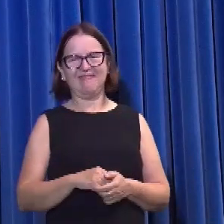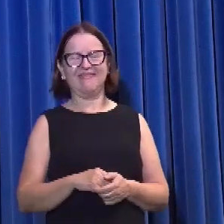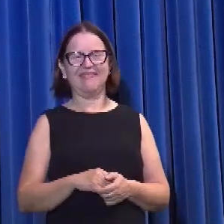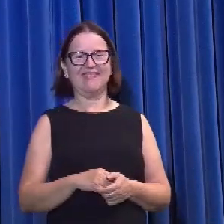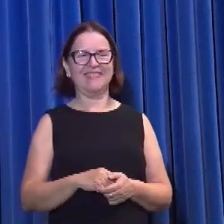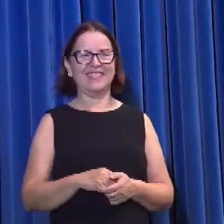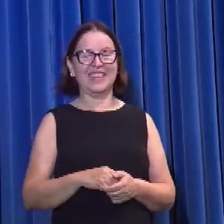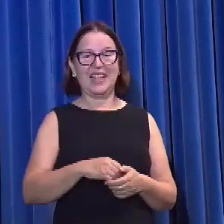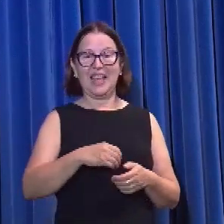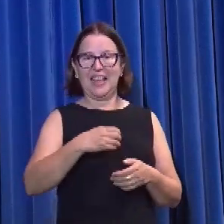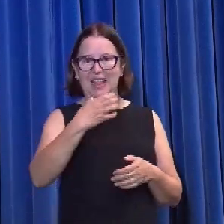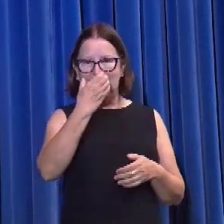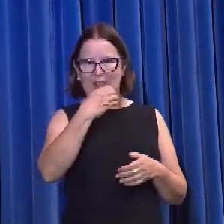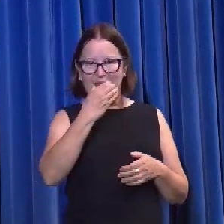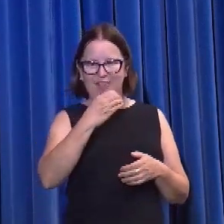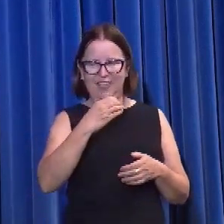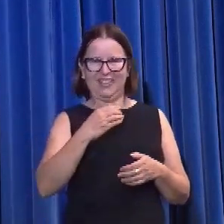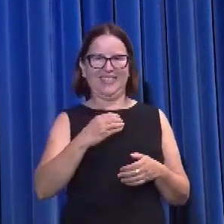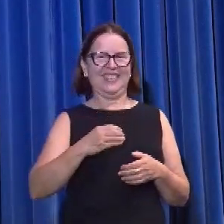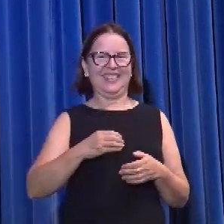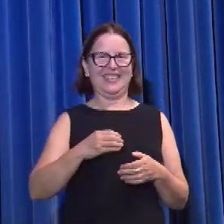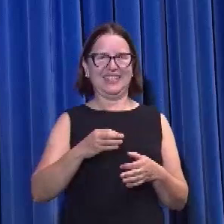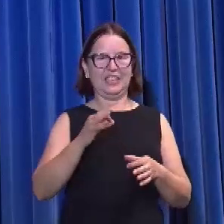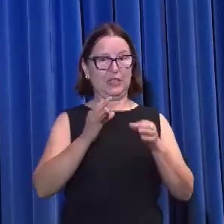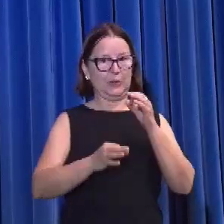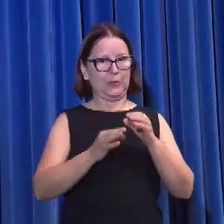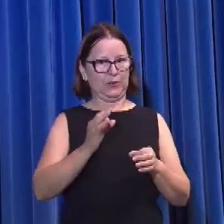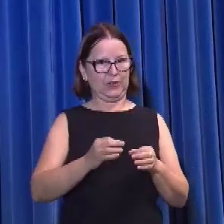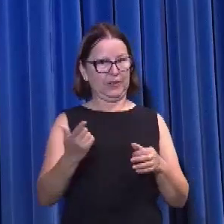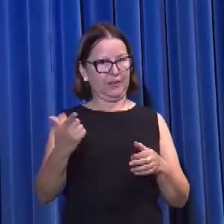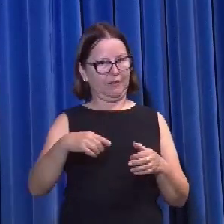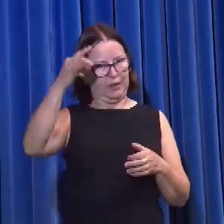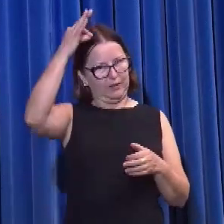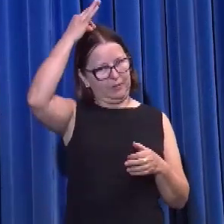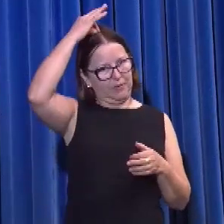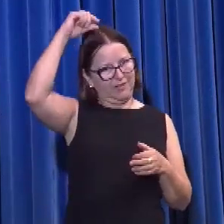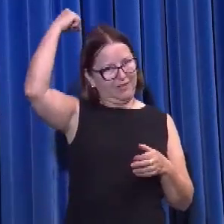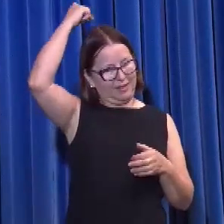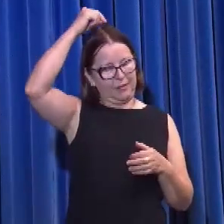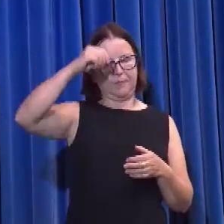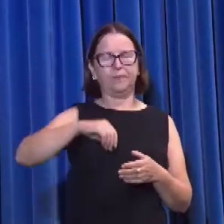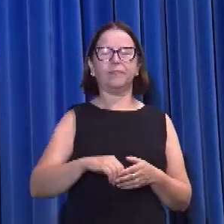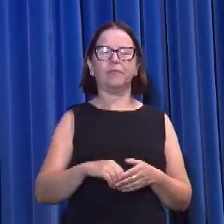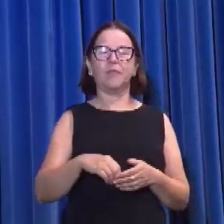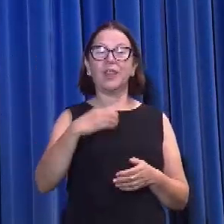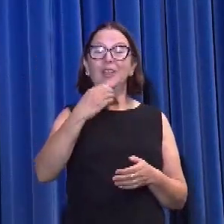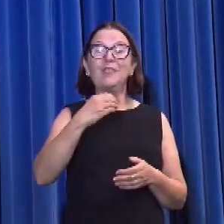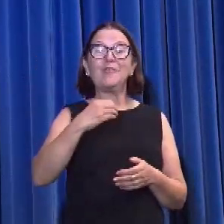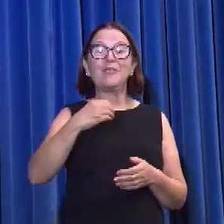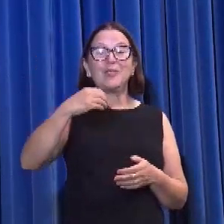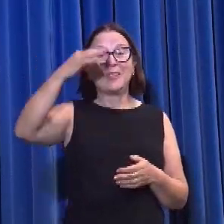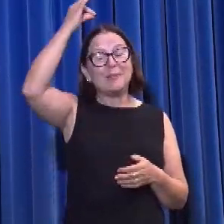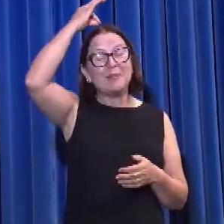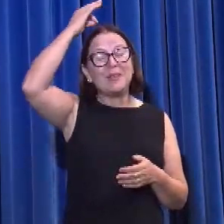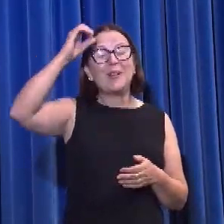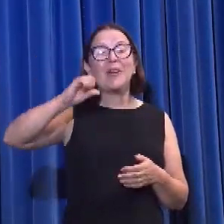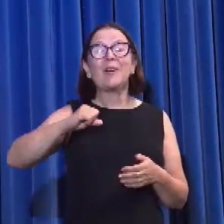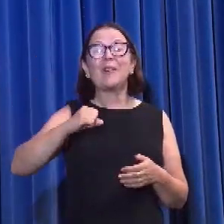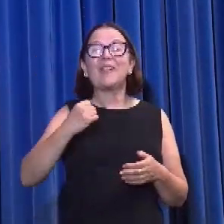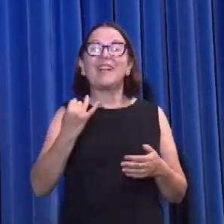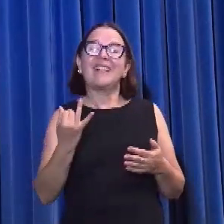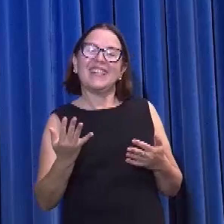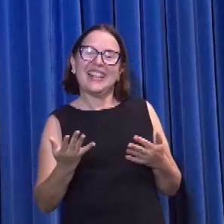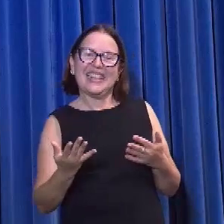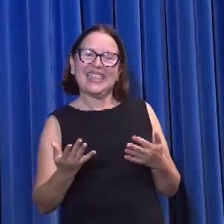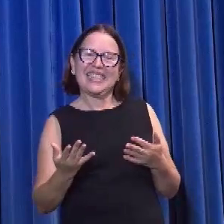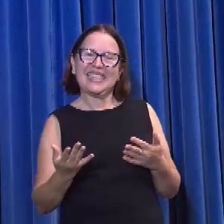Frutos de justiça, frutos de santidade, é o fruto do Espírito. Olha, que coisa mais linda. E o fruto do Espírito é, deixa eu ver se vocês sabem. O fruto do